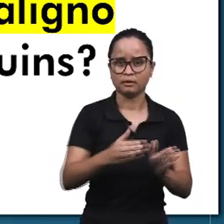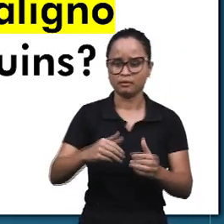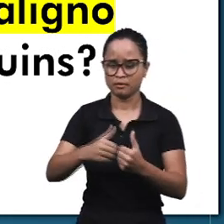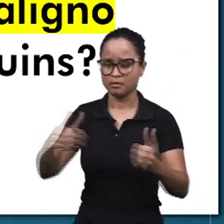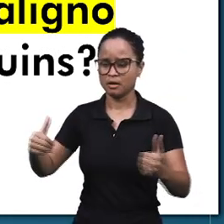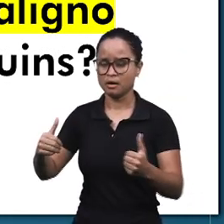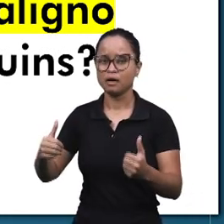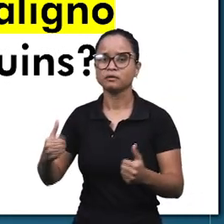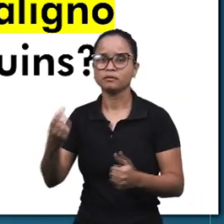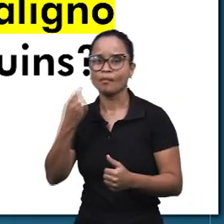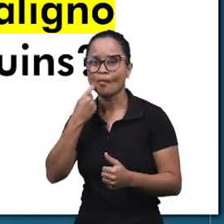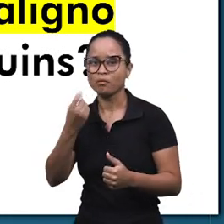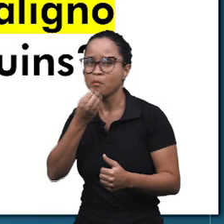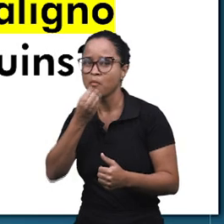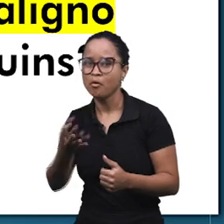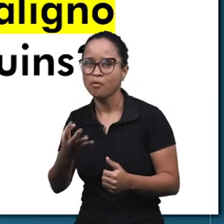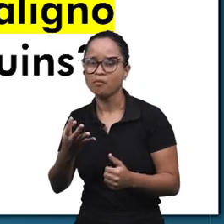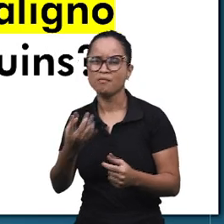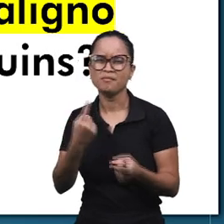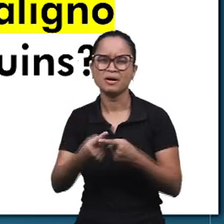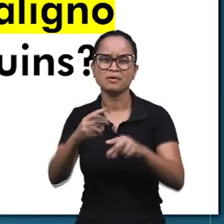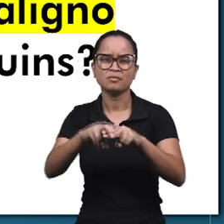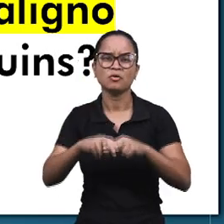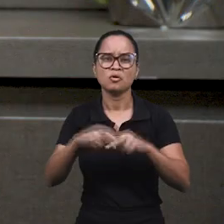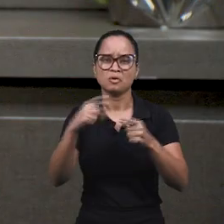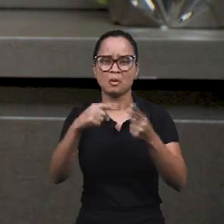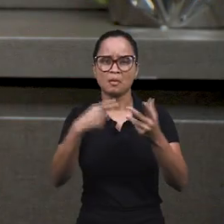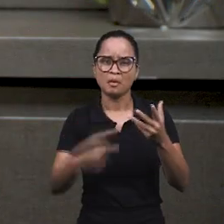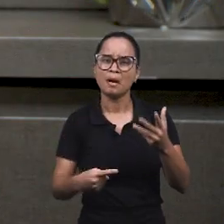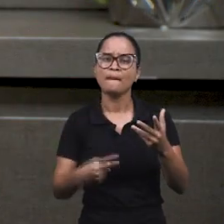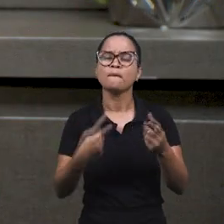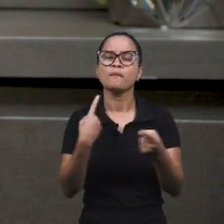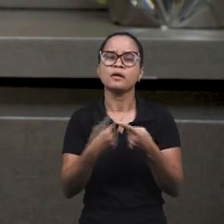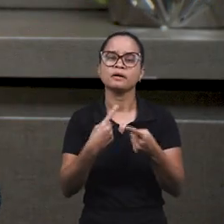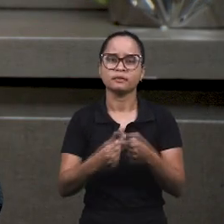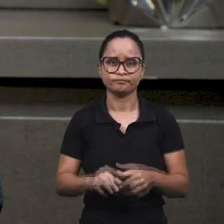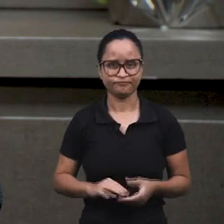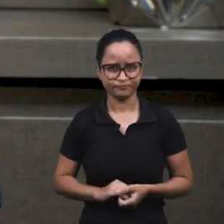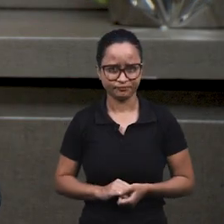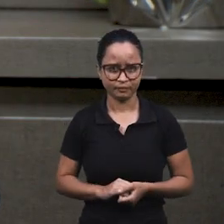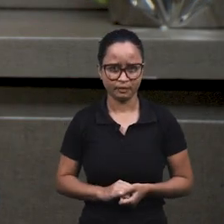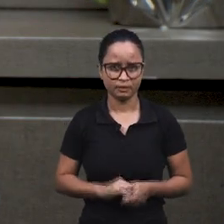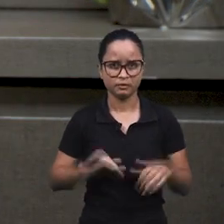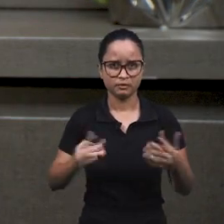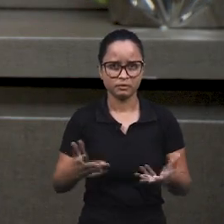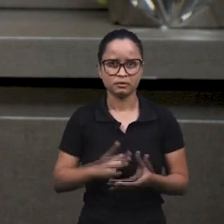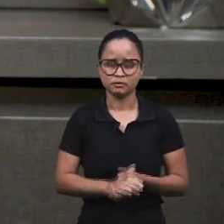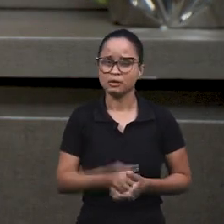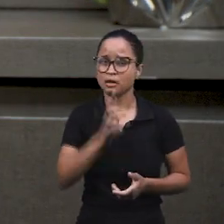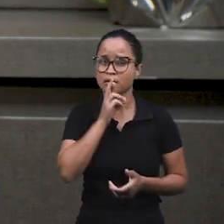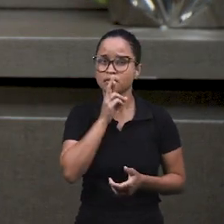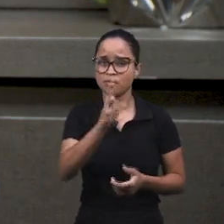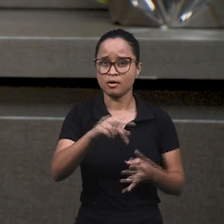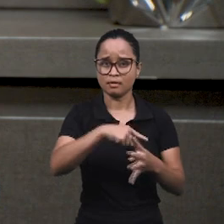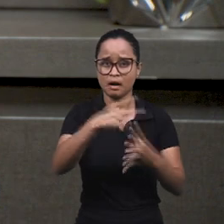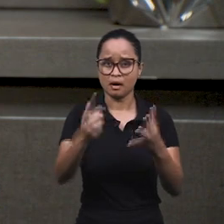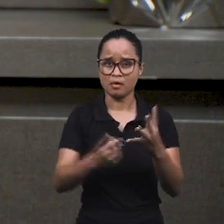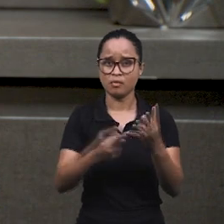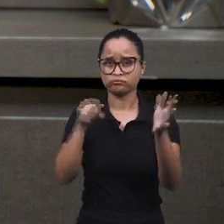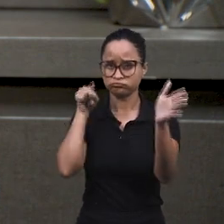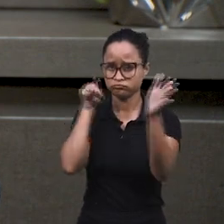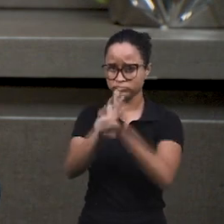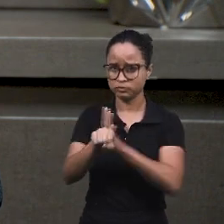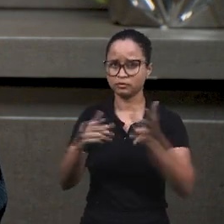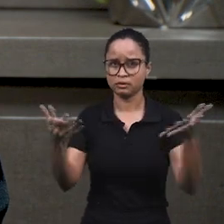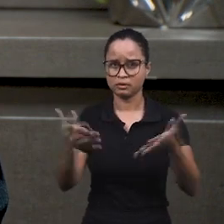Cite os motivos do texto. Então vamos agora à resposta a esta quarta pergunta, que